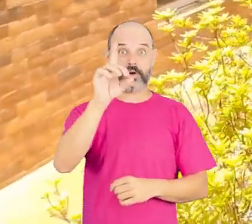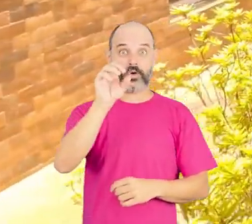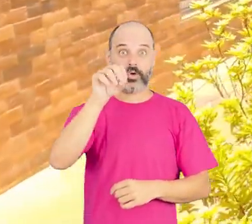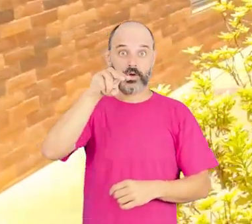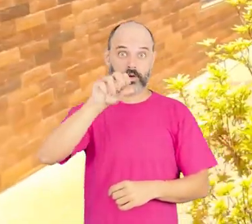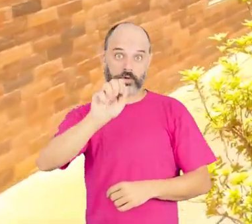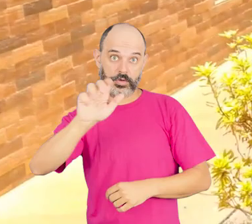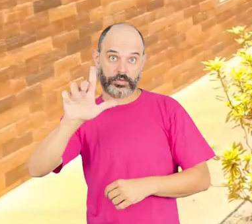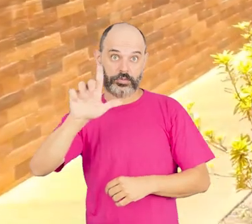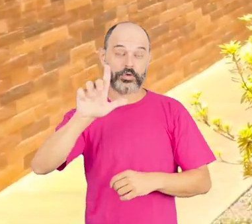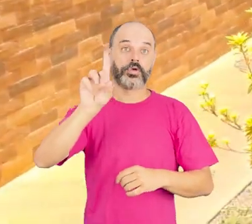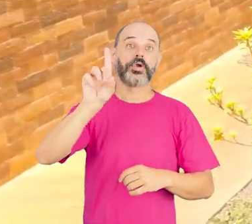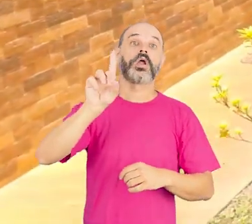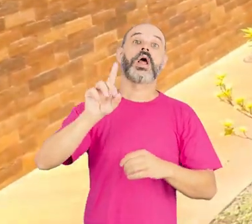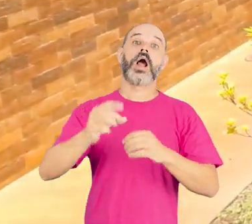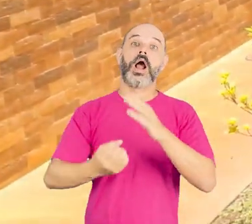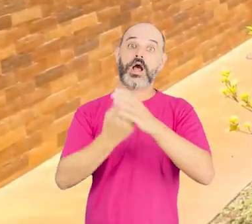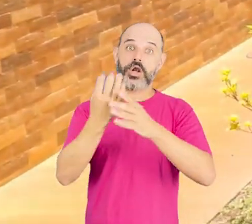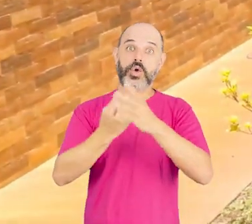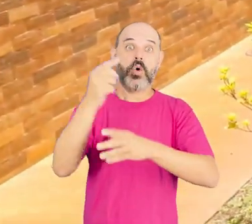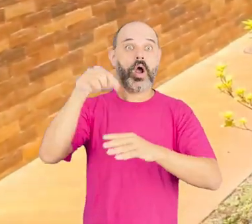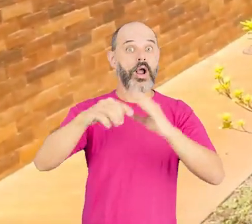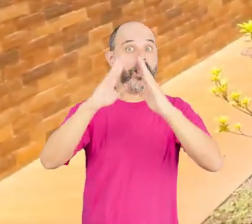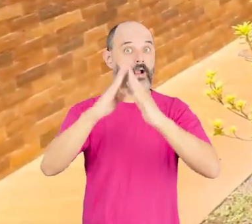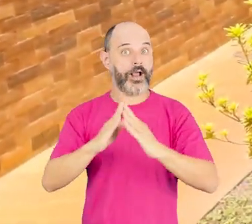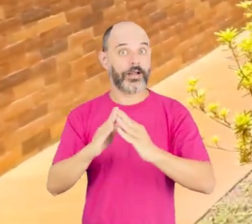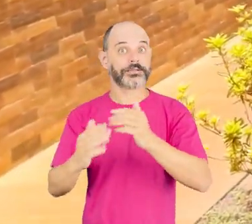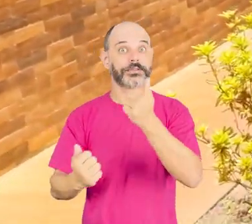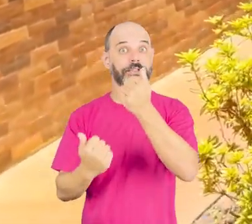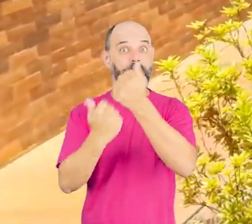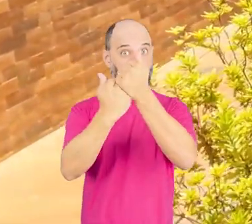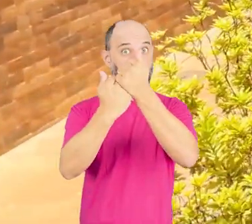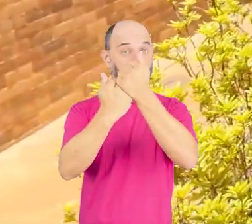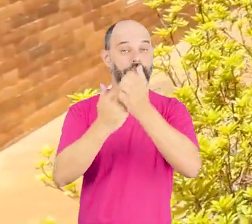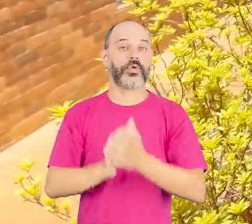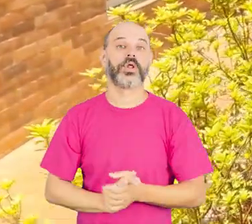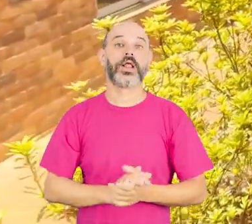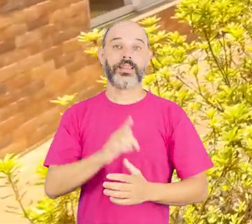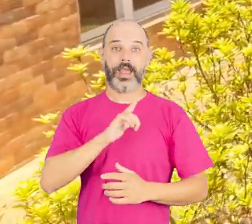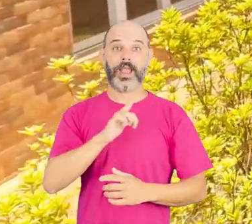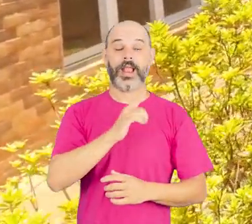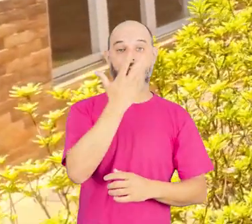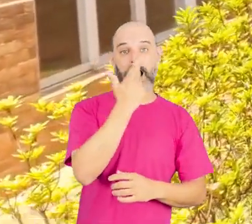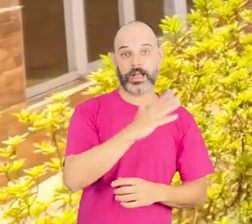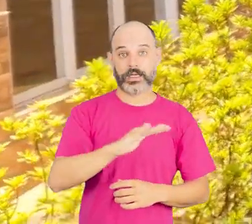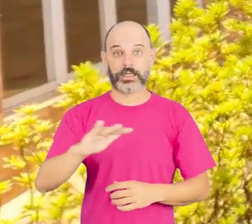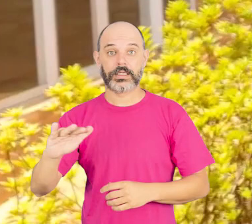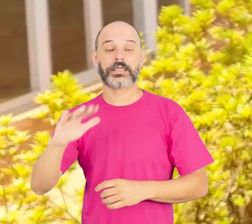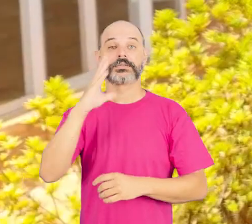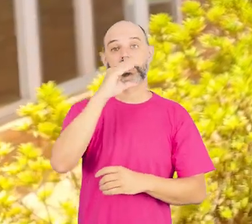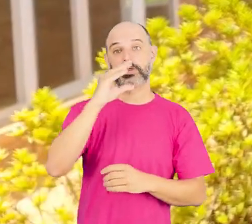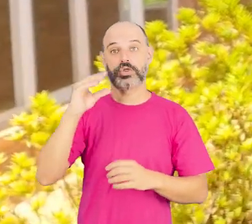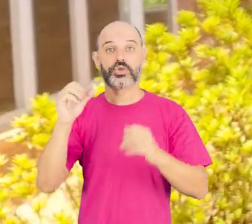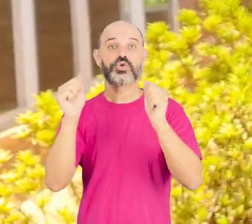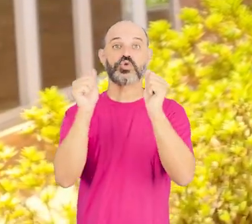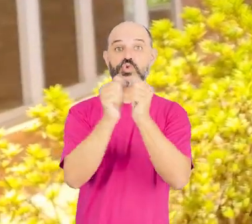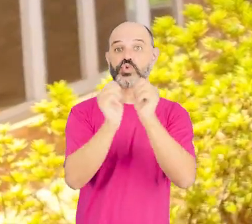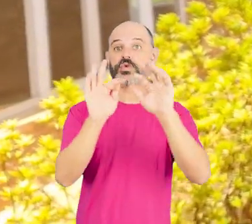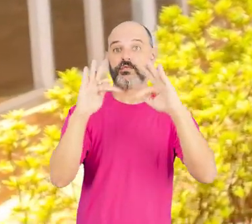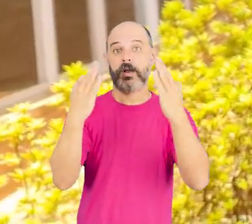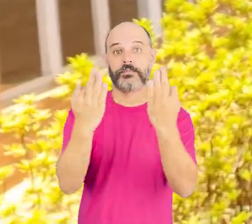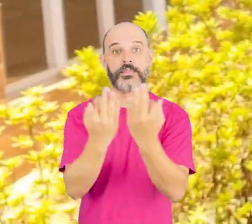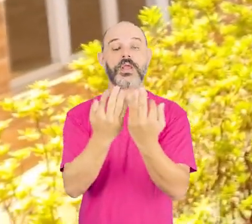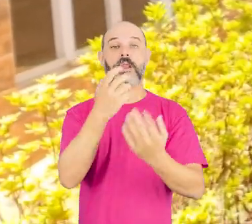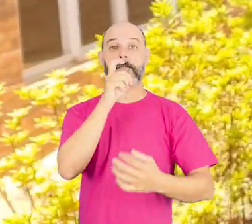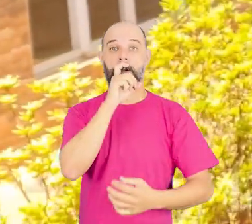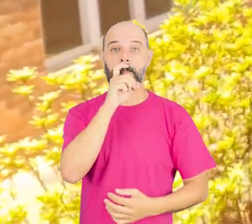das maiores casas de apoio de todo o país. E aqui no Lar de Amor, a criança e o adolescente em tratamento pode ficar junto do papai, da mamãe e